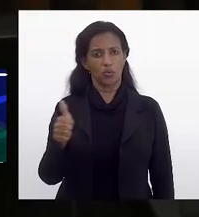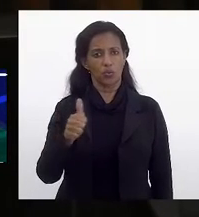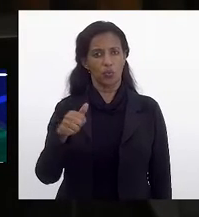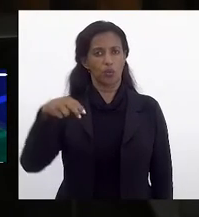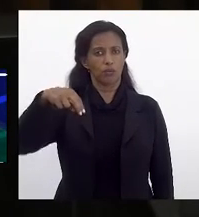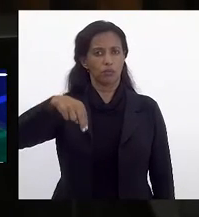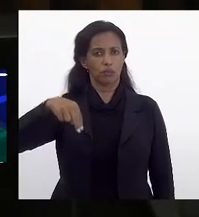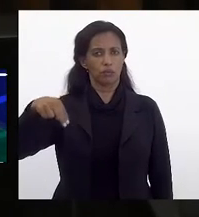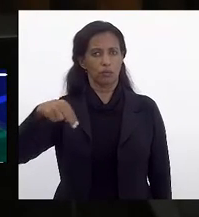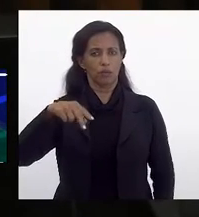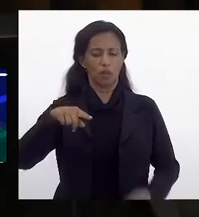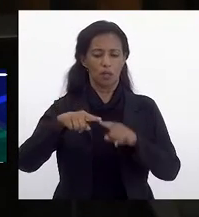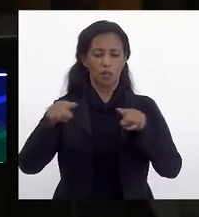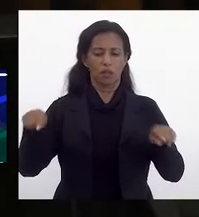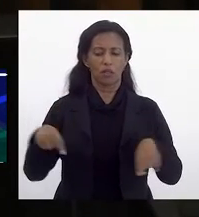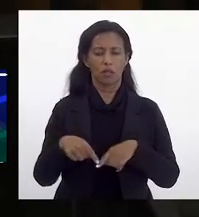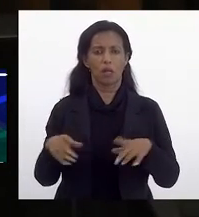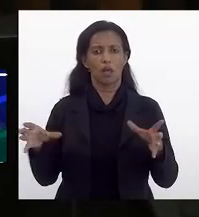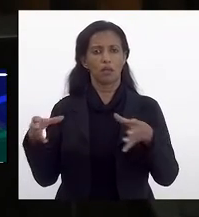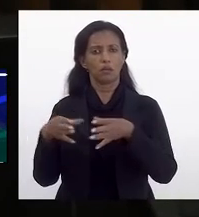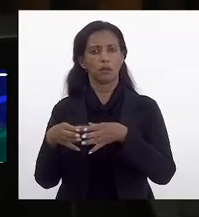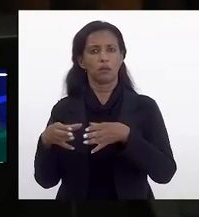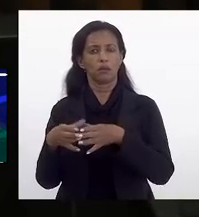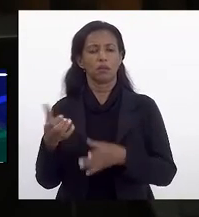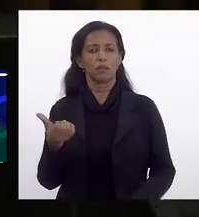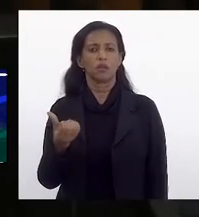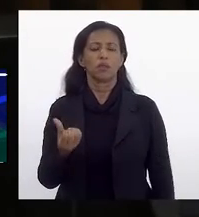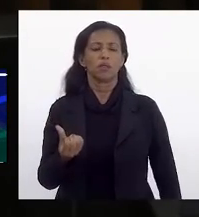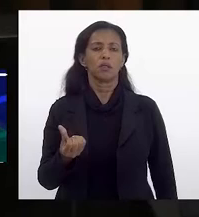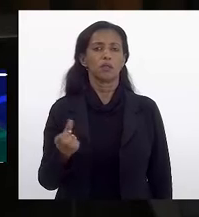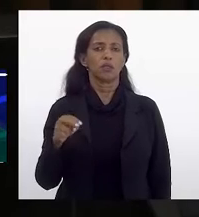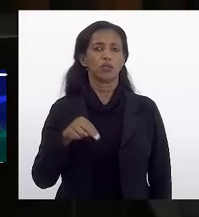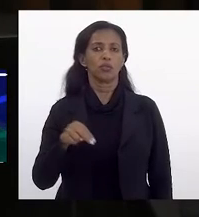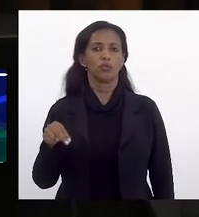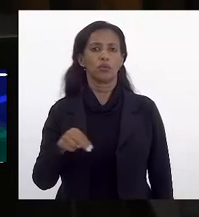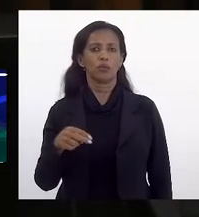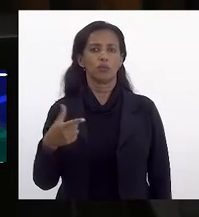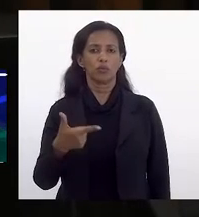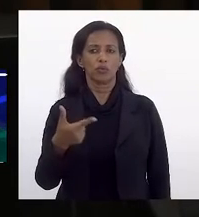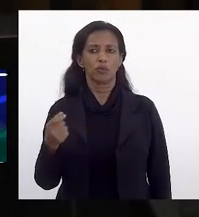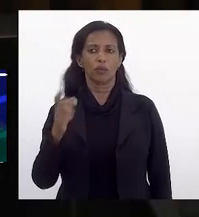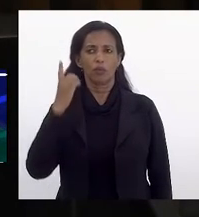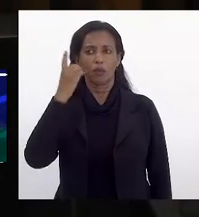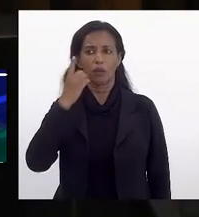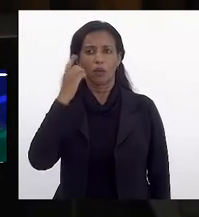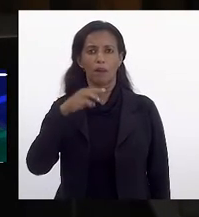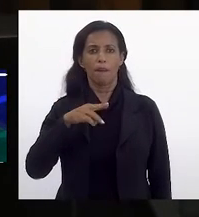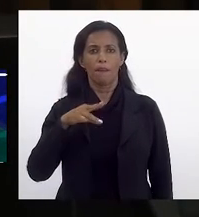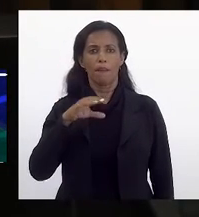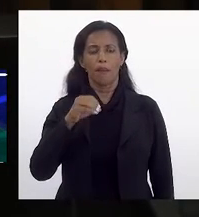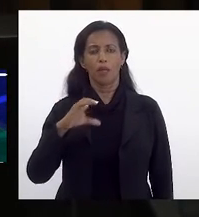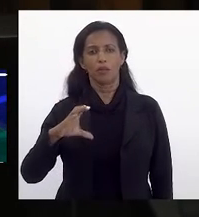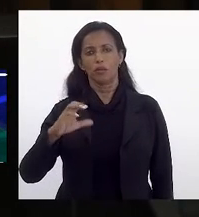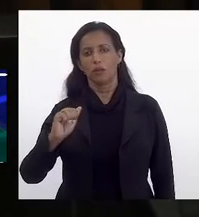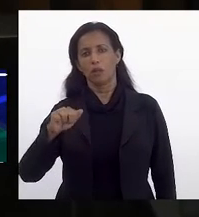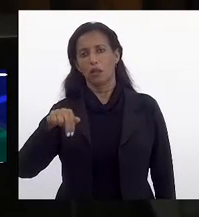17/11/2021. Sala das Comissões, 16/11/2021. Deputado Márcio